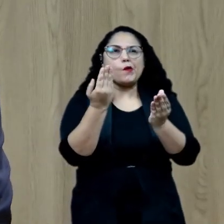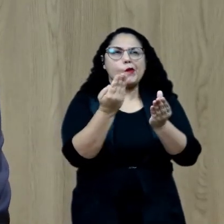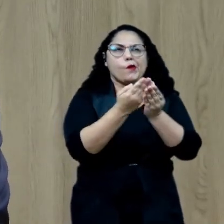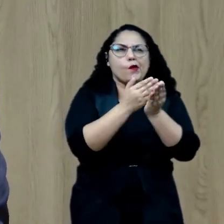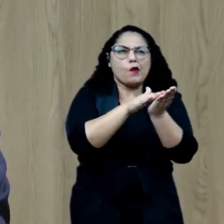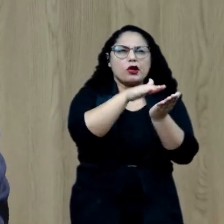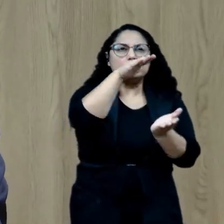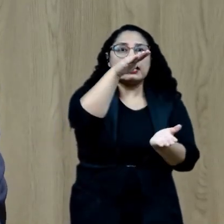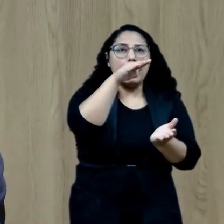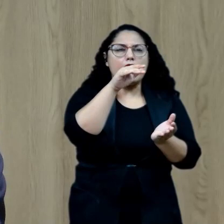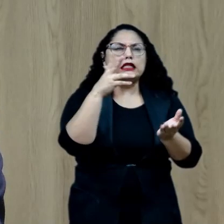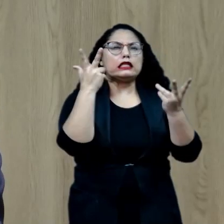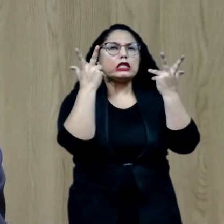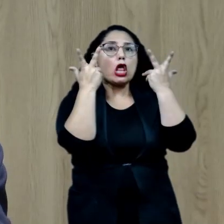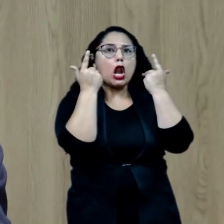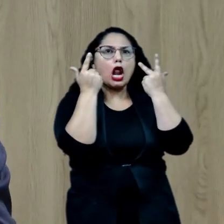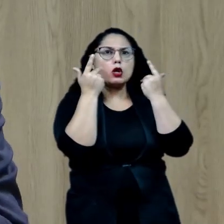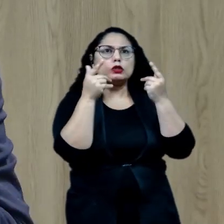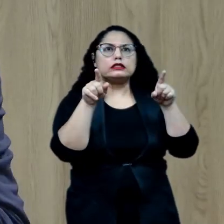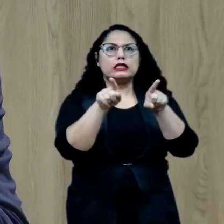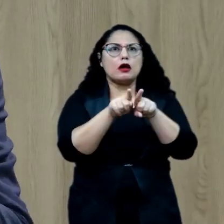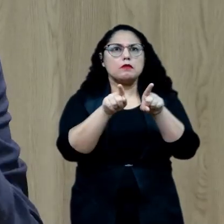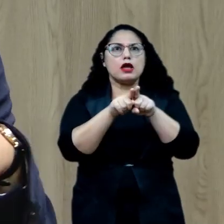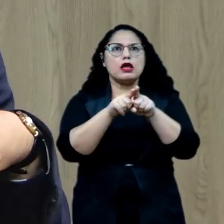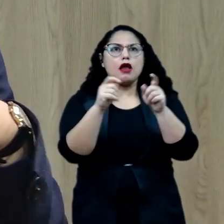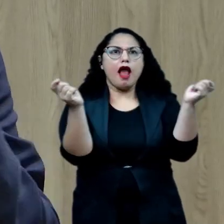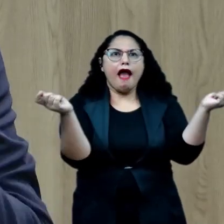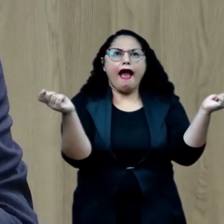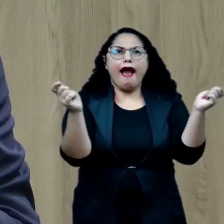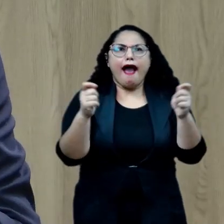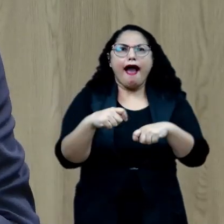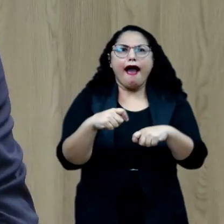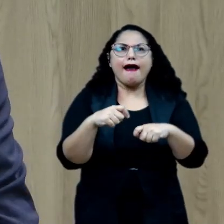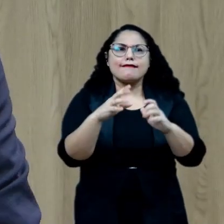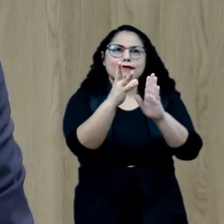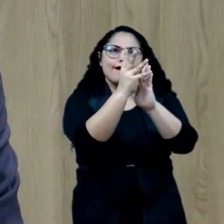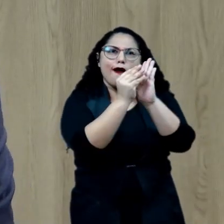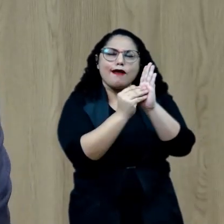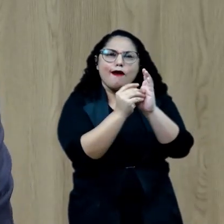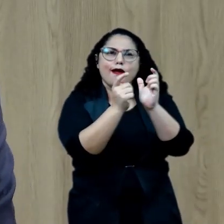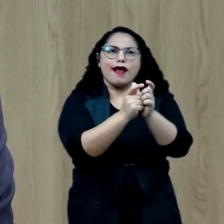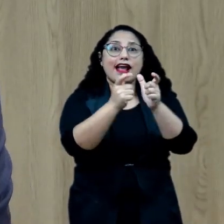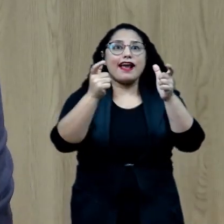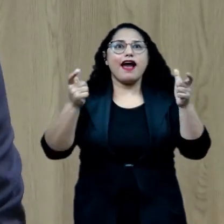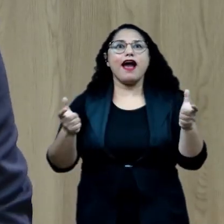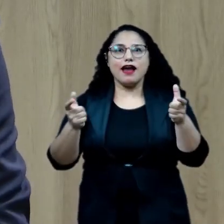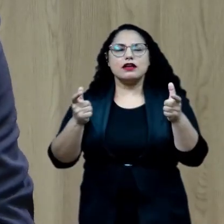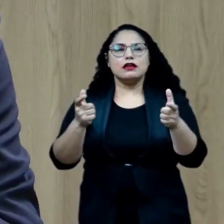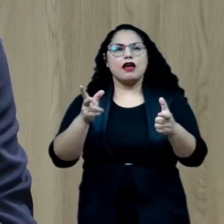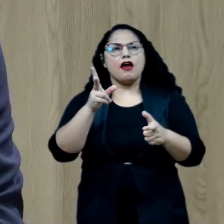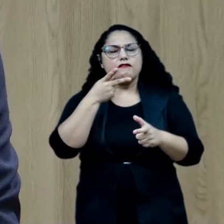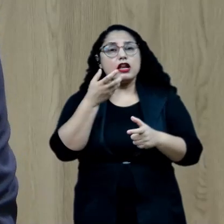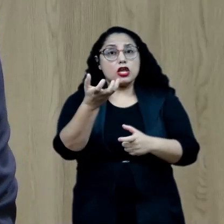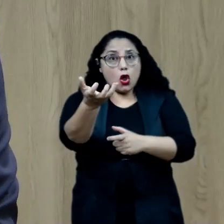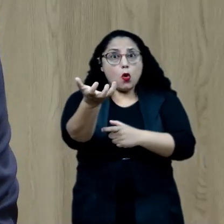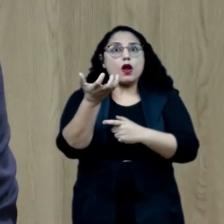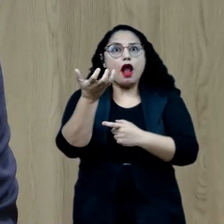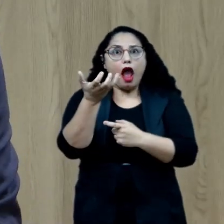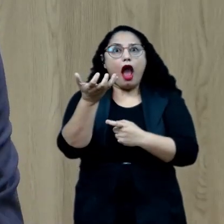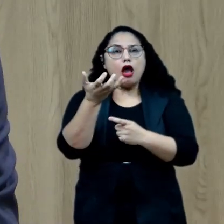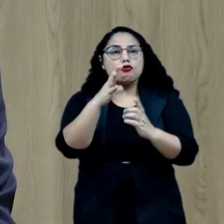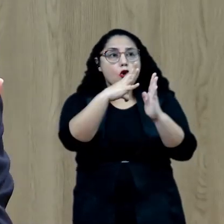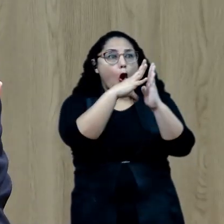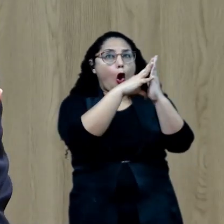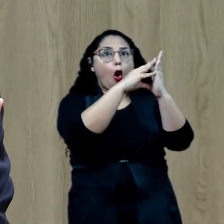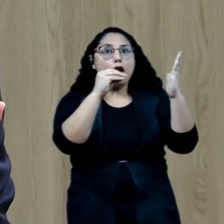muita facilidade, naturalidade e com um domínio de conteúdo muito grande. E eu falei, é isso que eu quero.